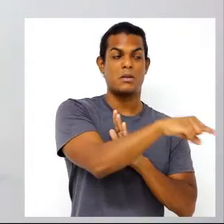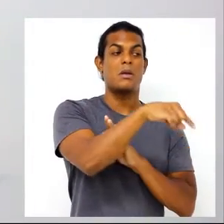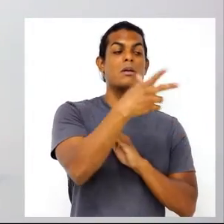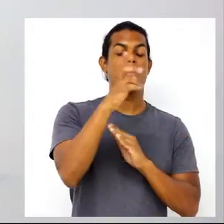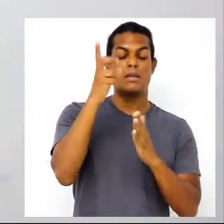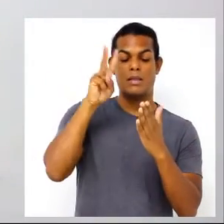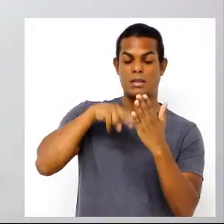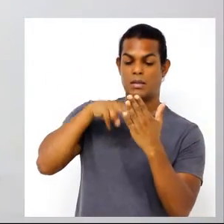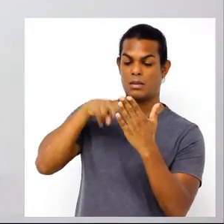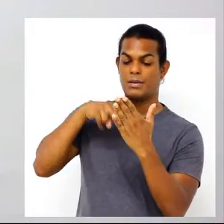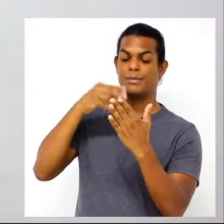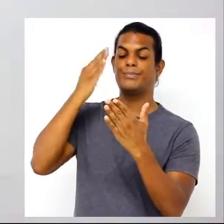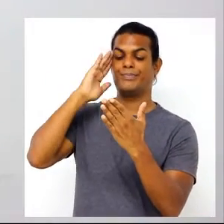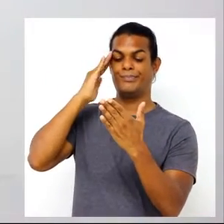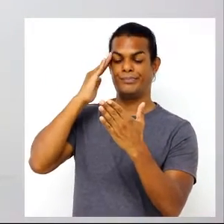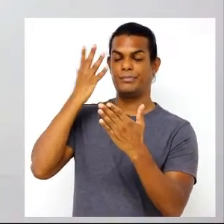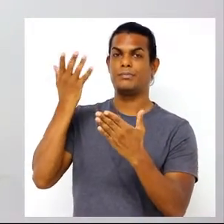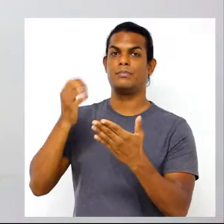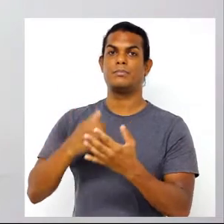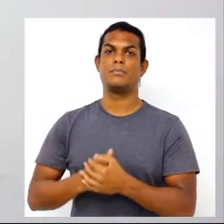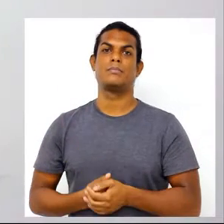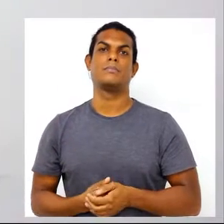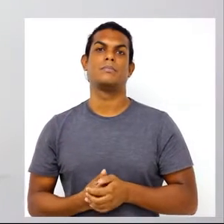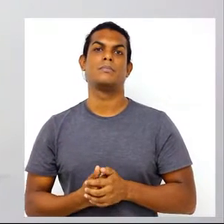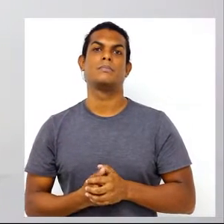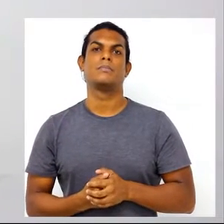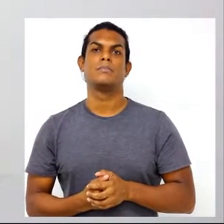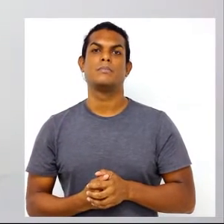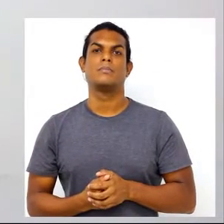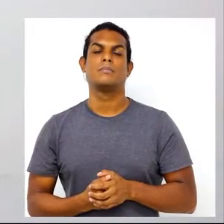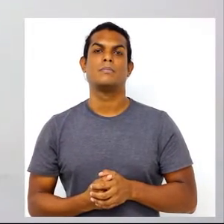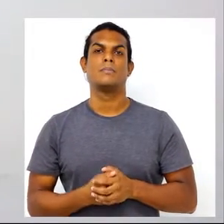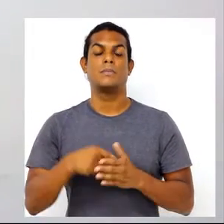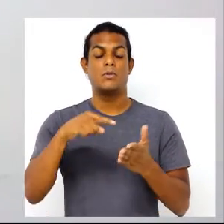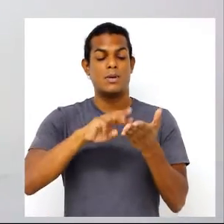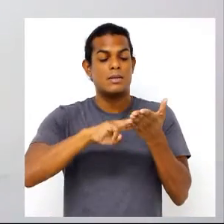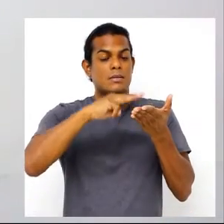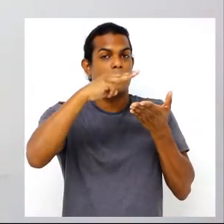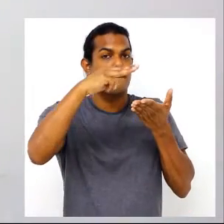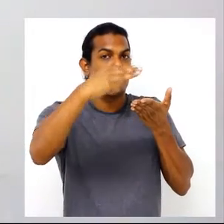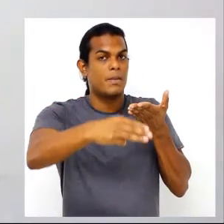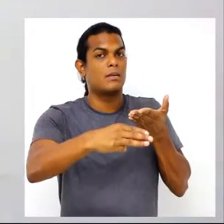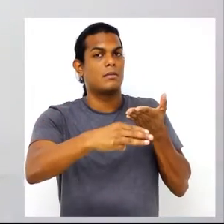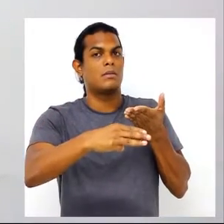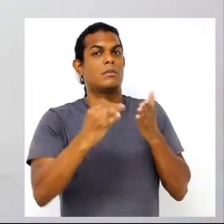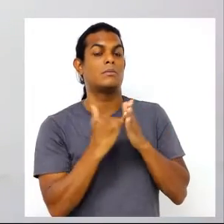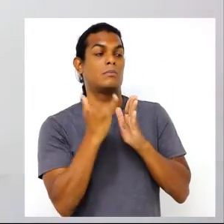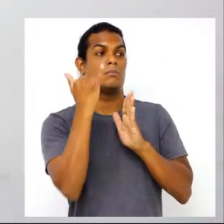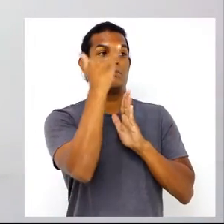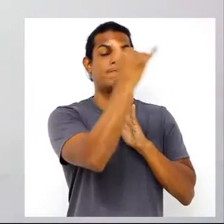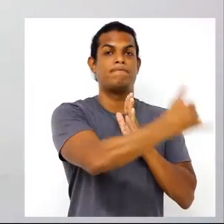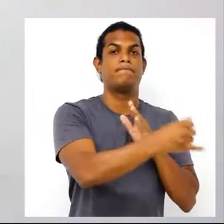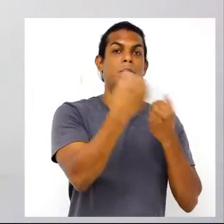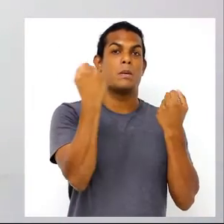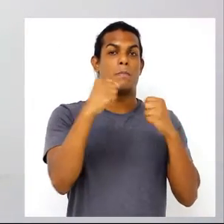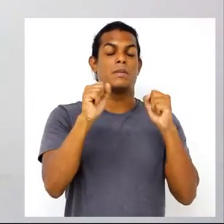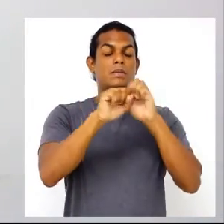pelo meu leitor ou ouvinte. Então, a mensagem deve ser clara, no primeiro